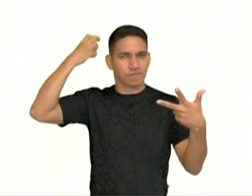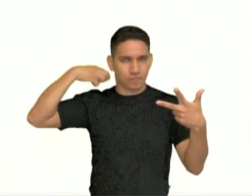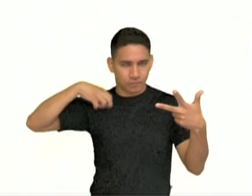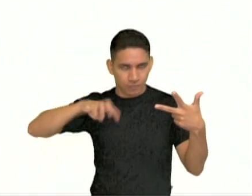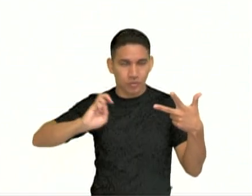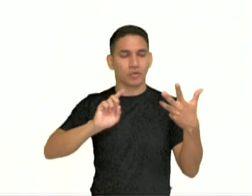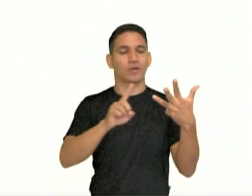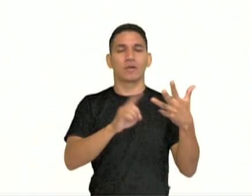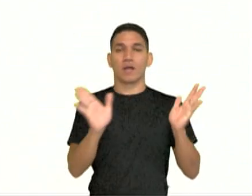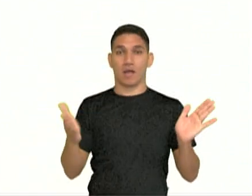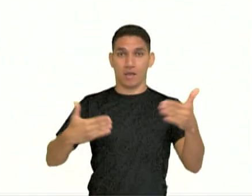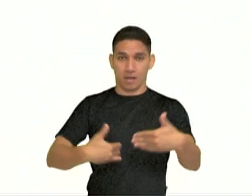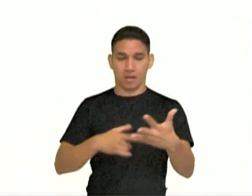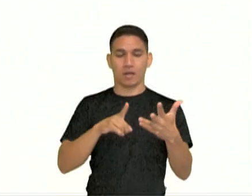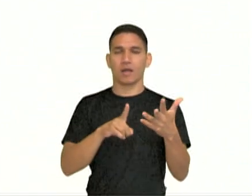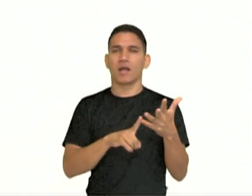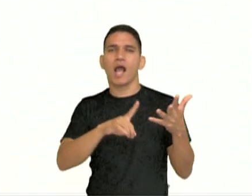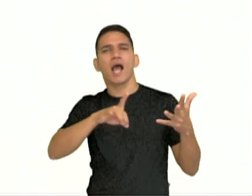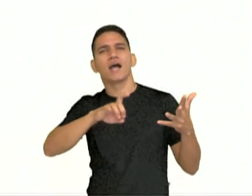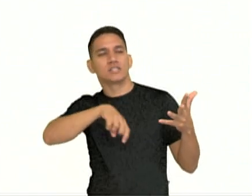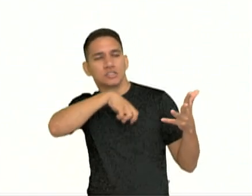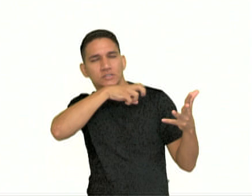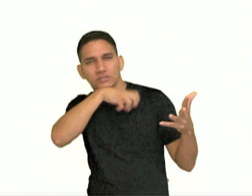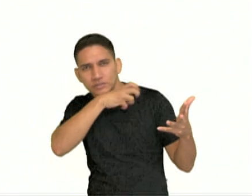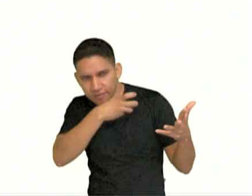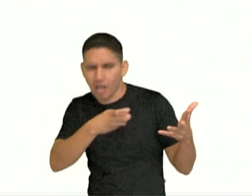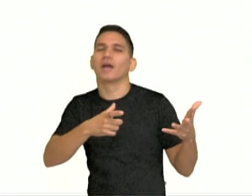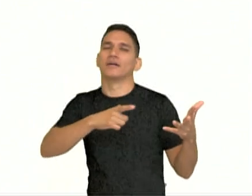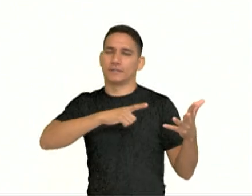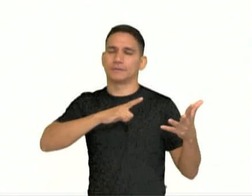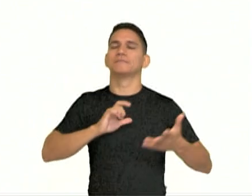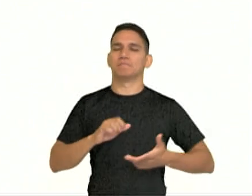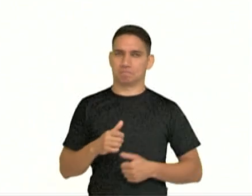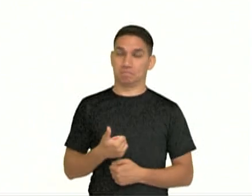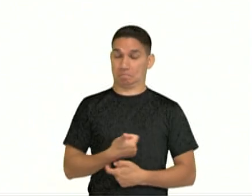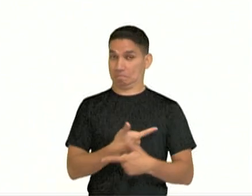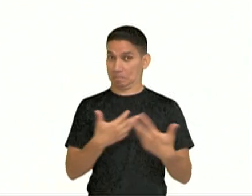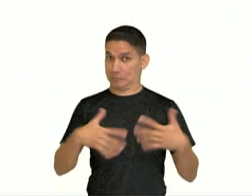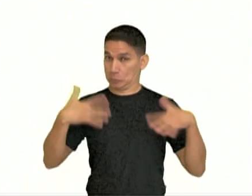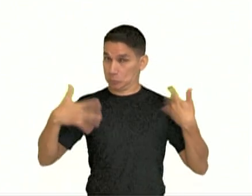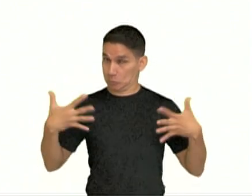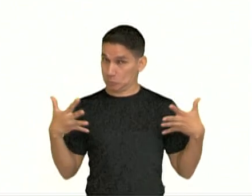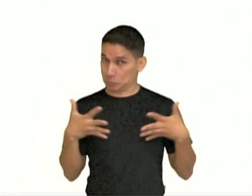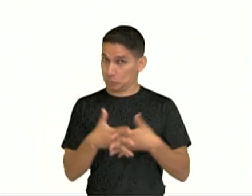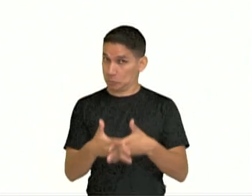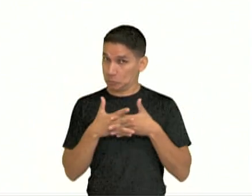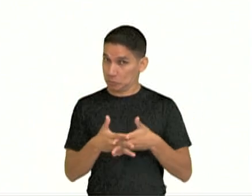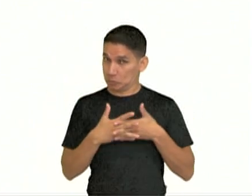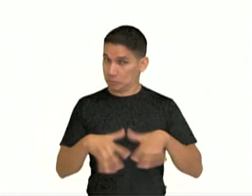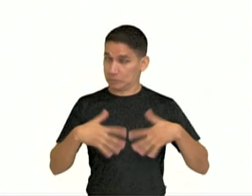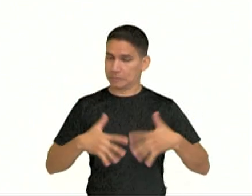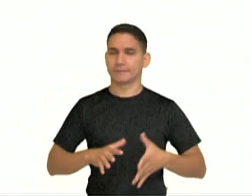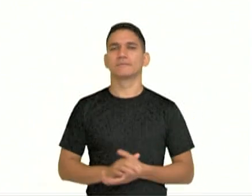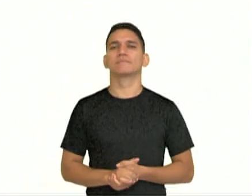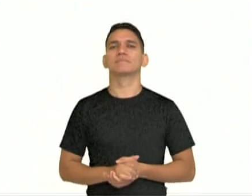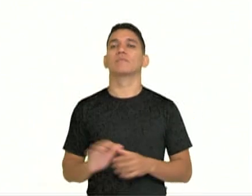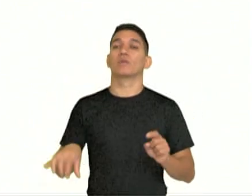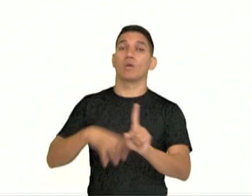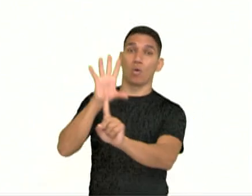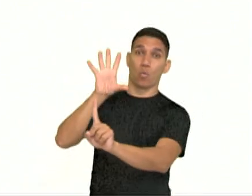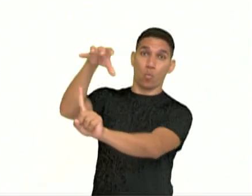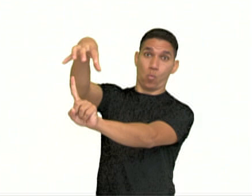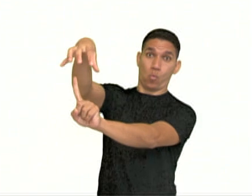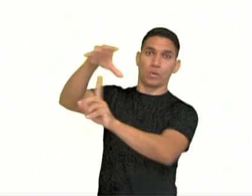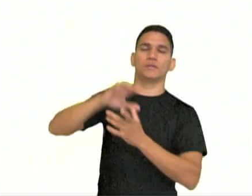a caixa, a serpente, aparece, né? Muito complicada essa cena de serpente, o